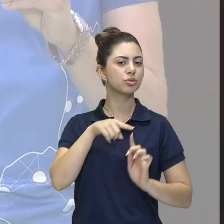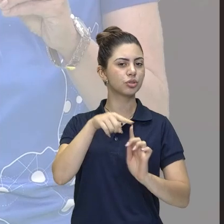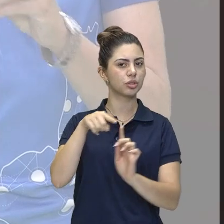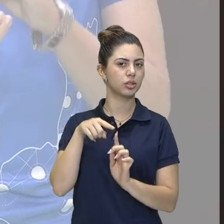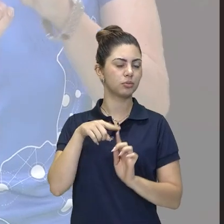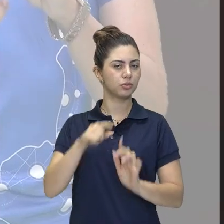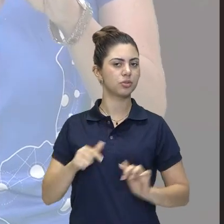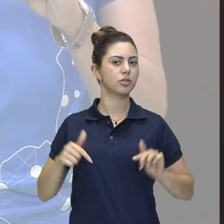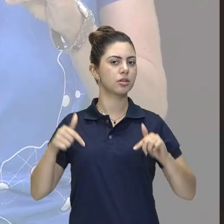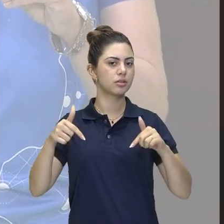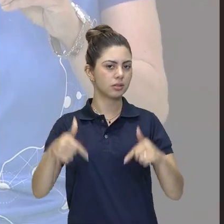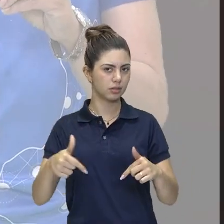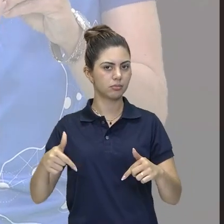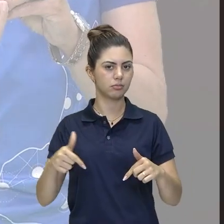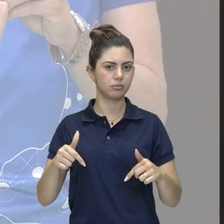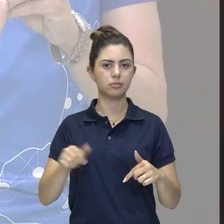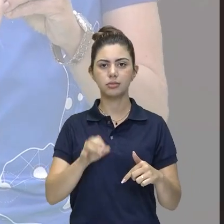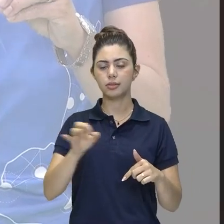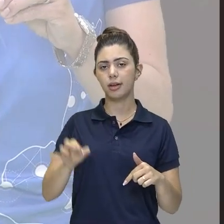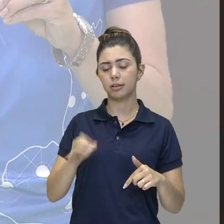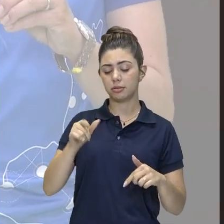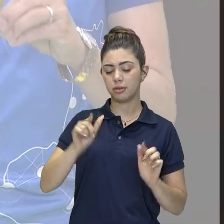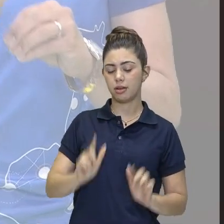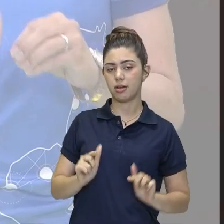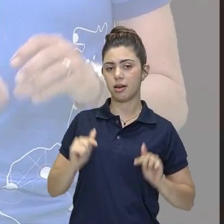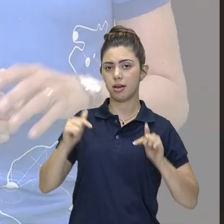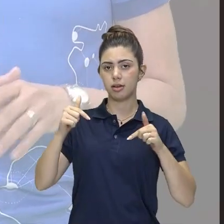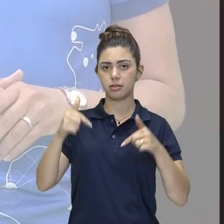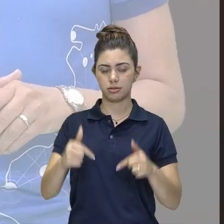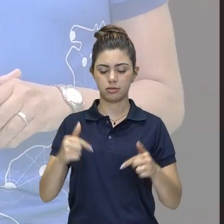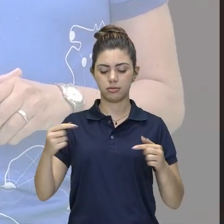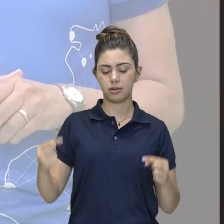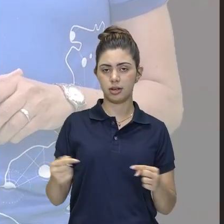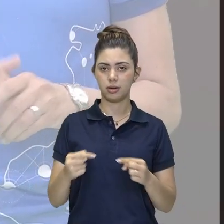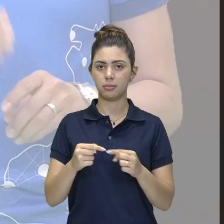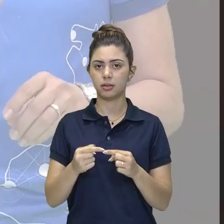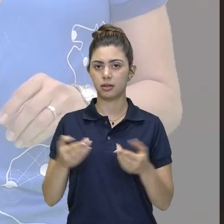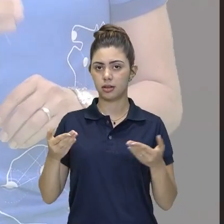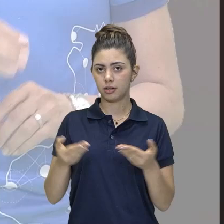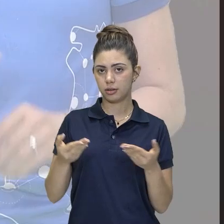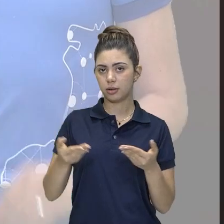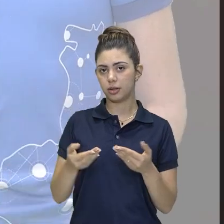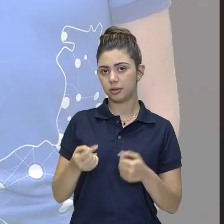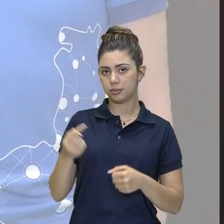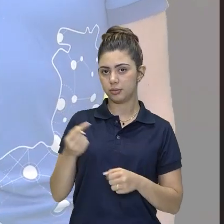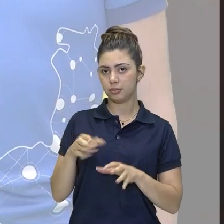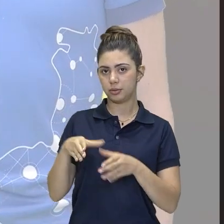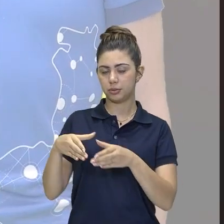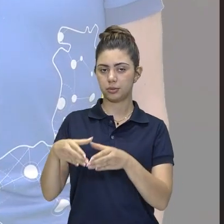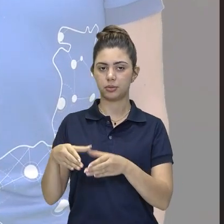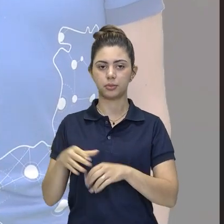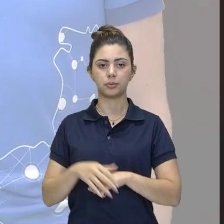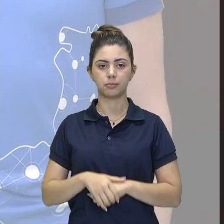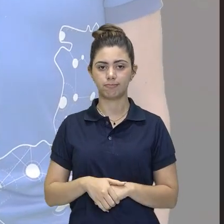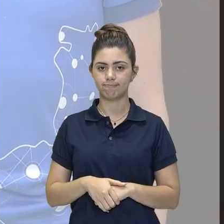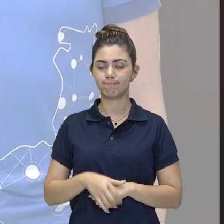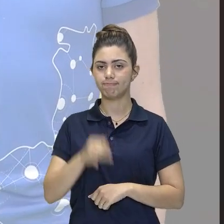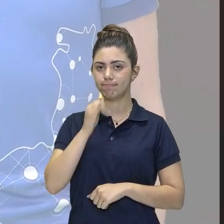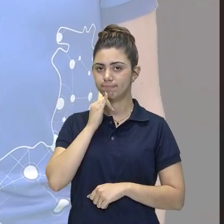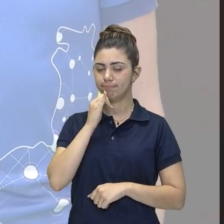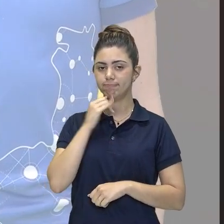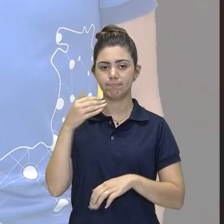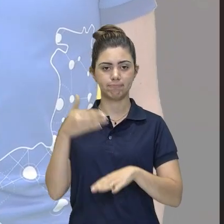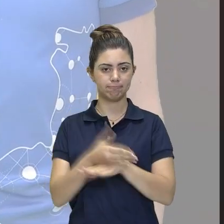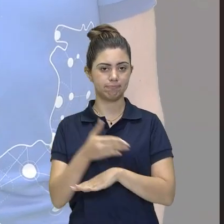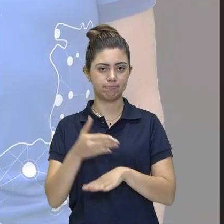essas ações, essas atividades que estão aí no primeiro nível. Por exemplo, a participação